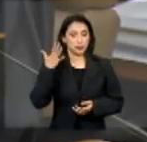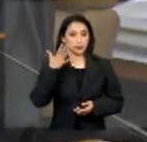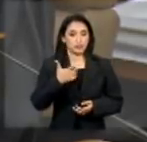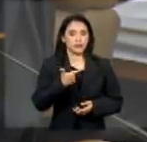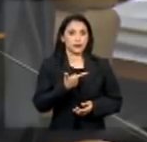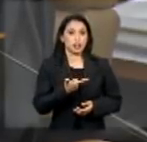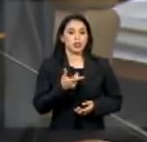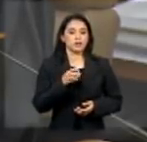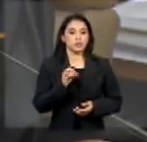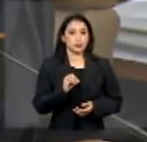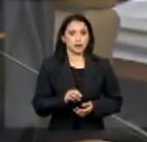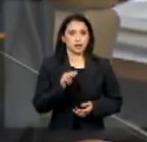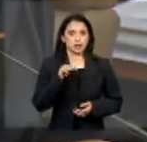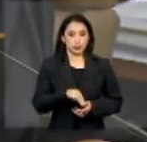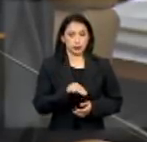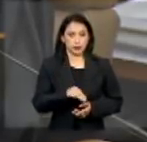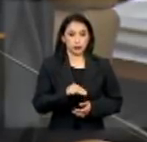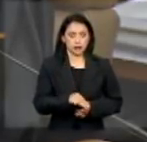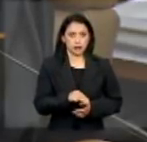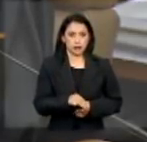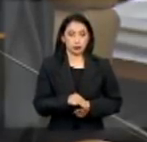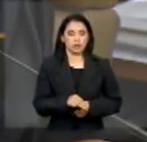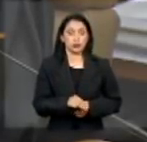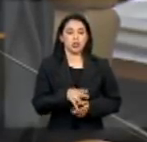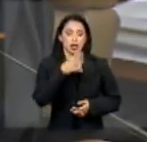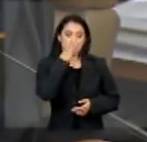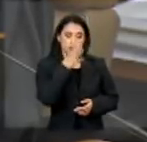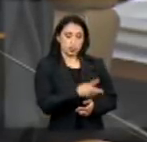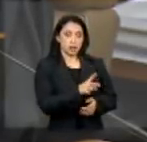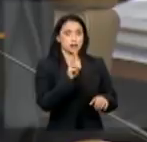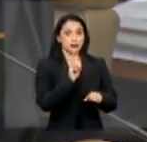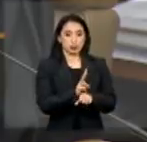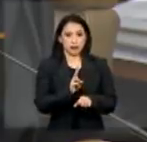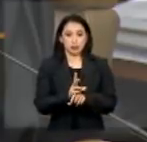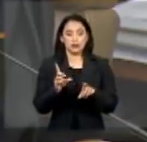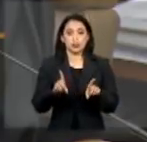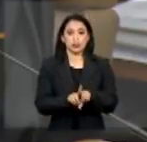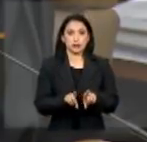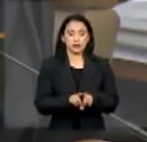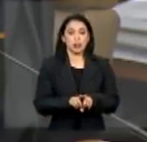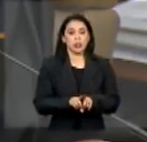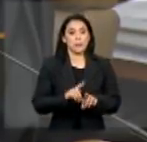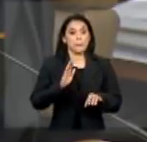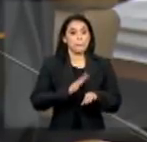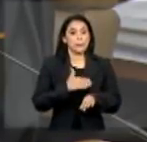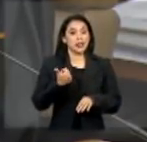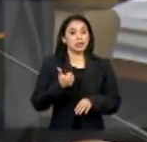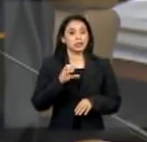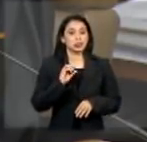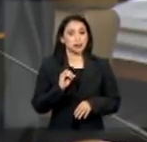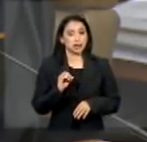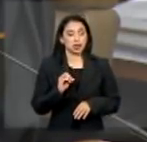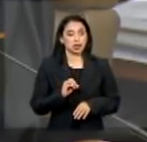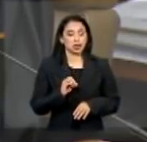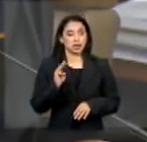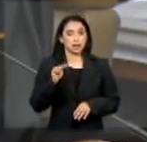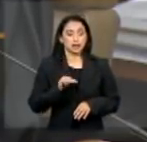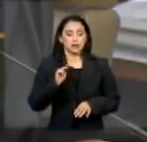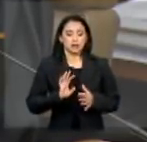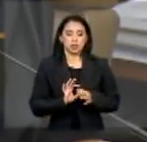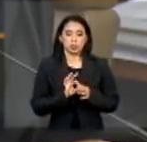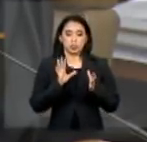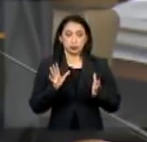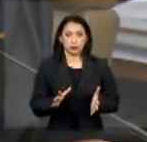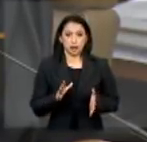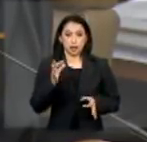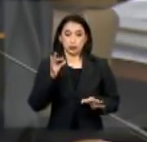minutos respectivamente pela acusação e pela defesa prorrogáveis por mais 10 proferindo juiz a seguir sentença